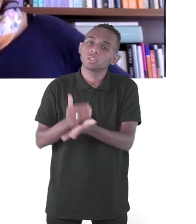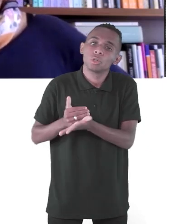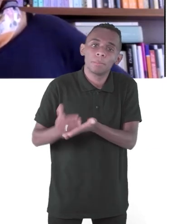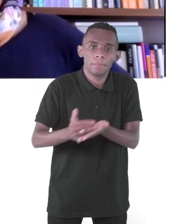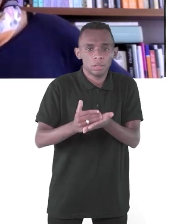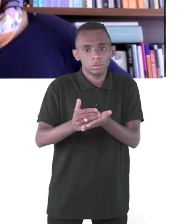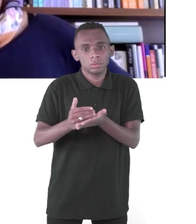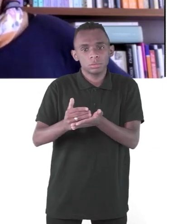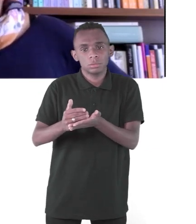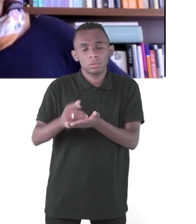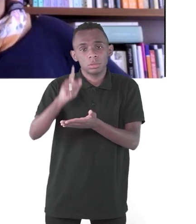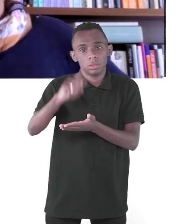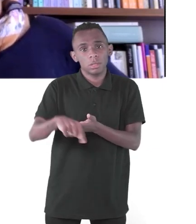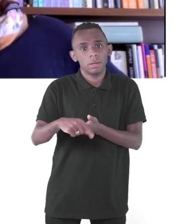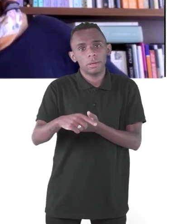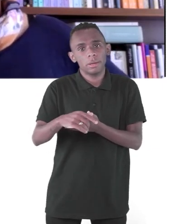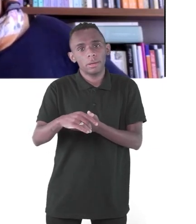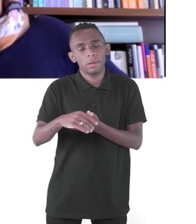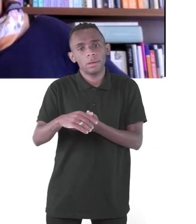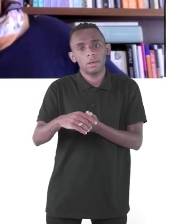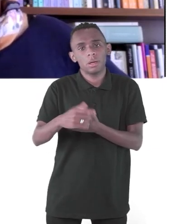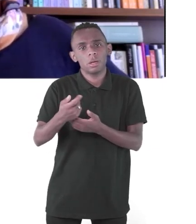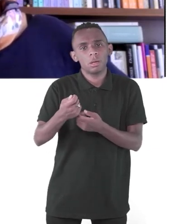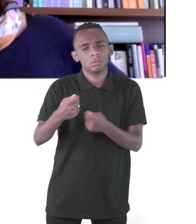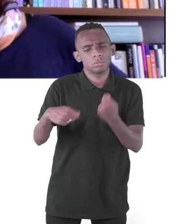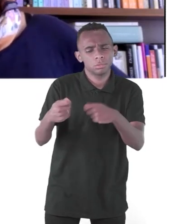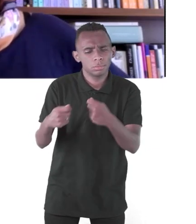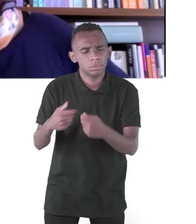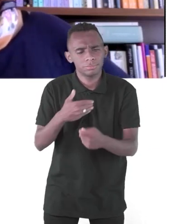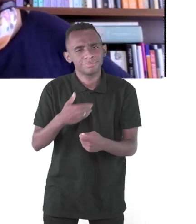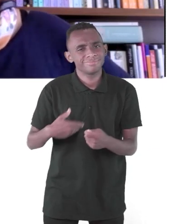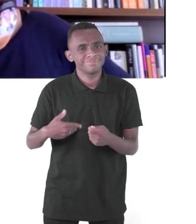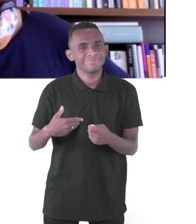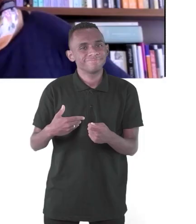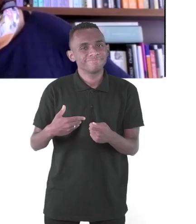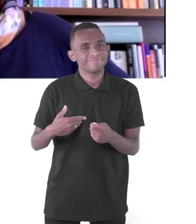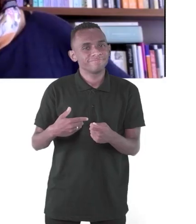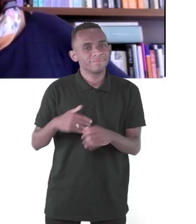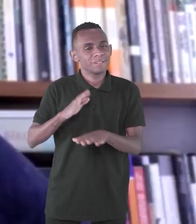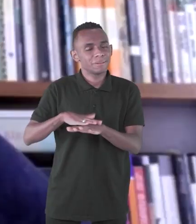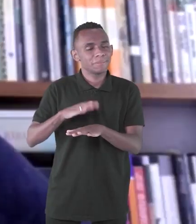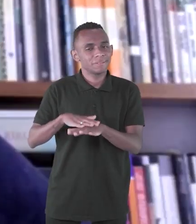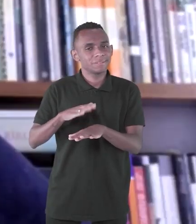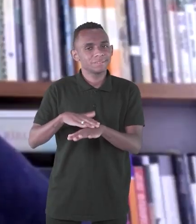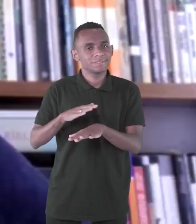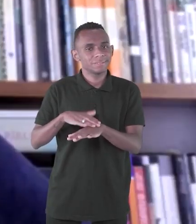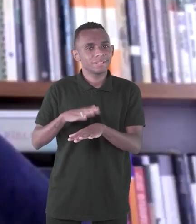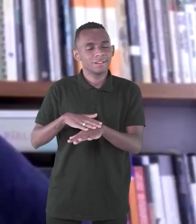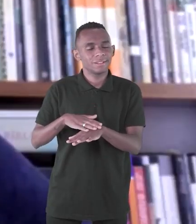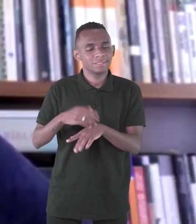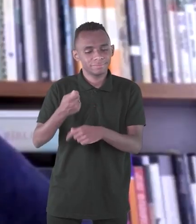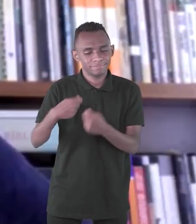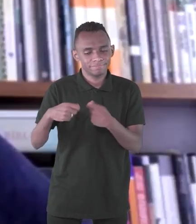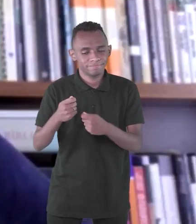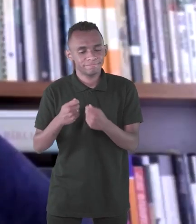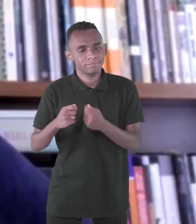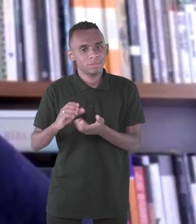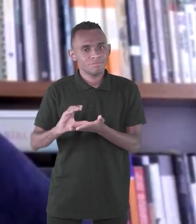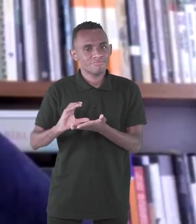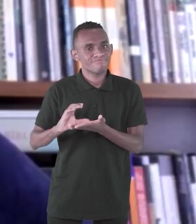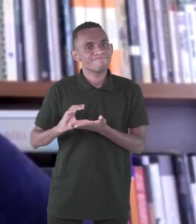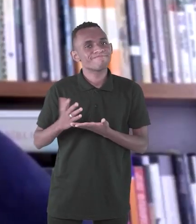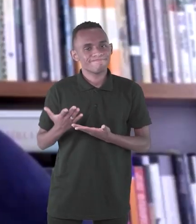errado, que são as concessões públicas que depois viram moeda de troca para grandes conglomerados,